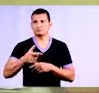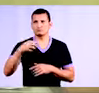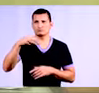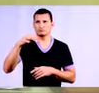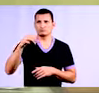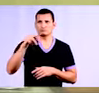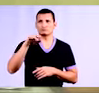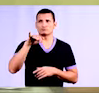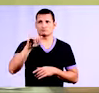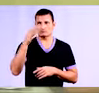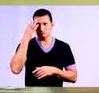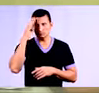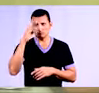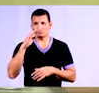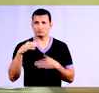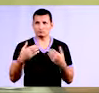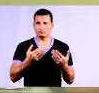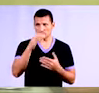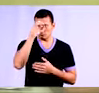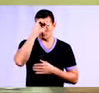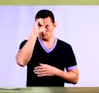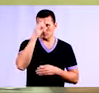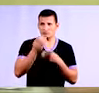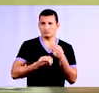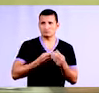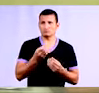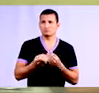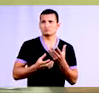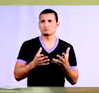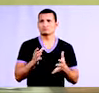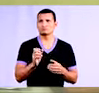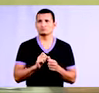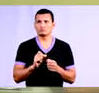como é feita vamos dizer,